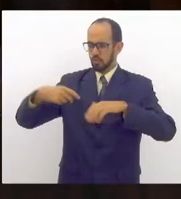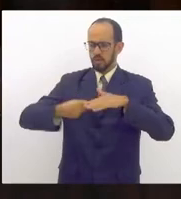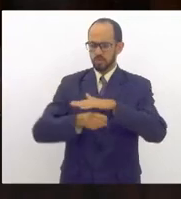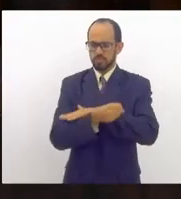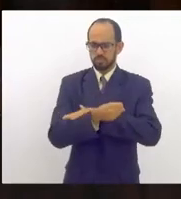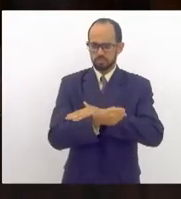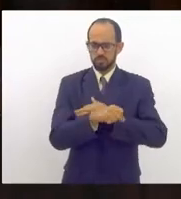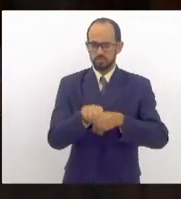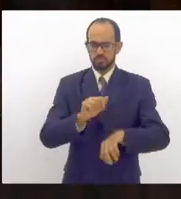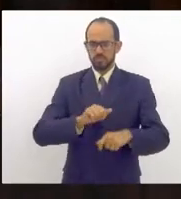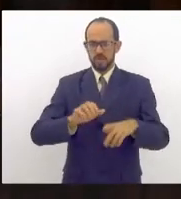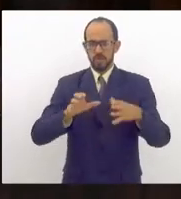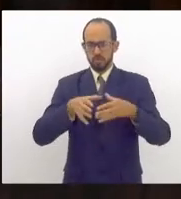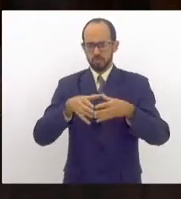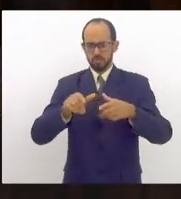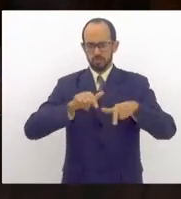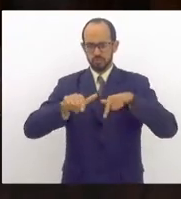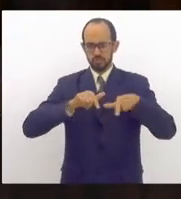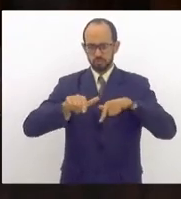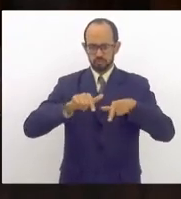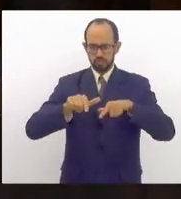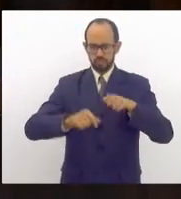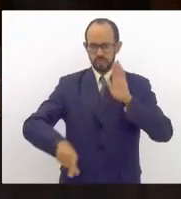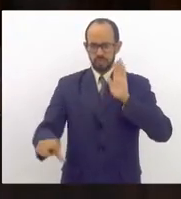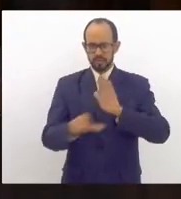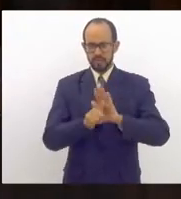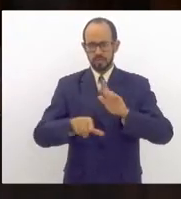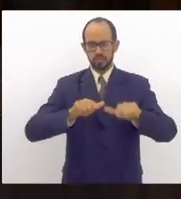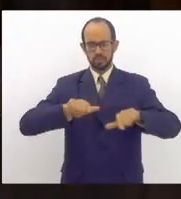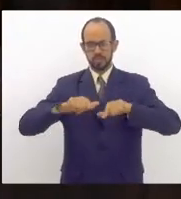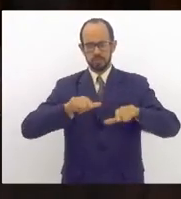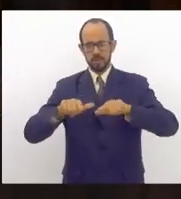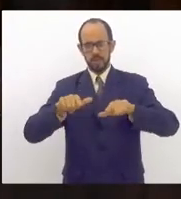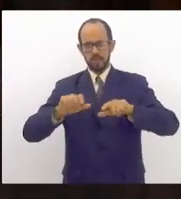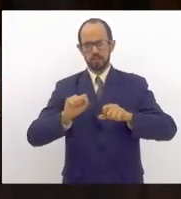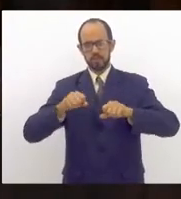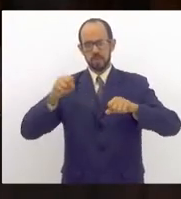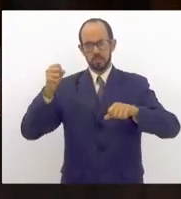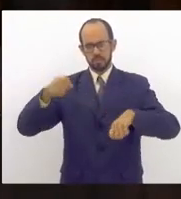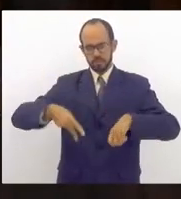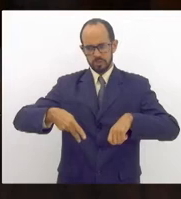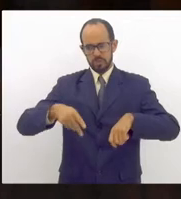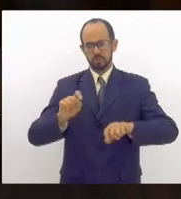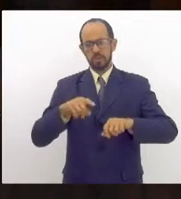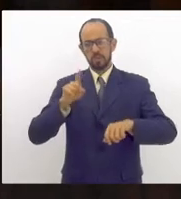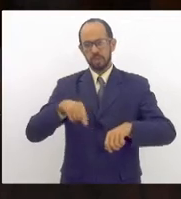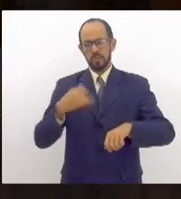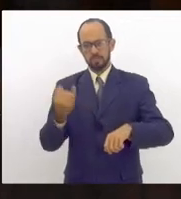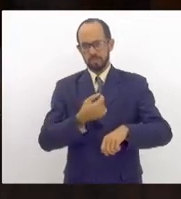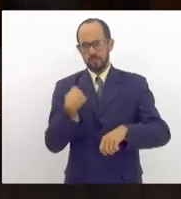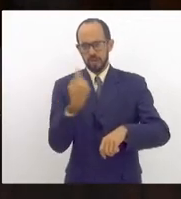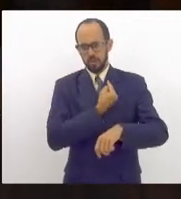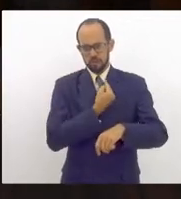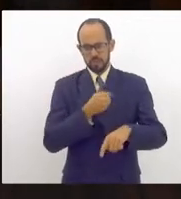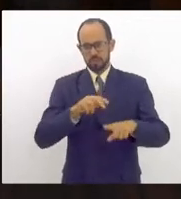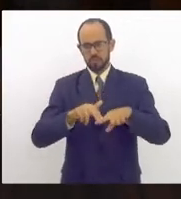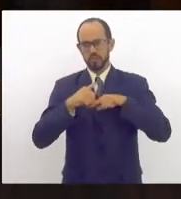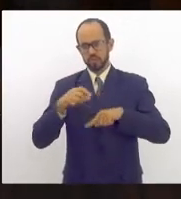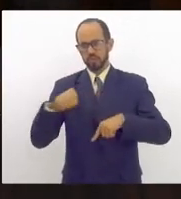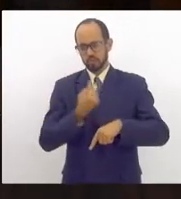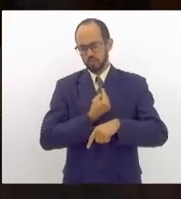da comissão de trabalho legislação socialidade social foi para nós e por isso a gente tá